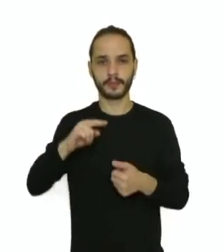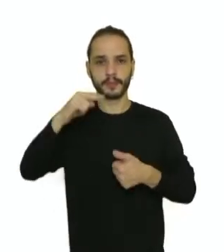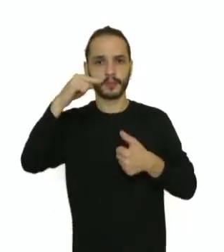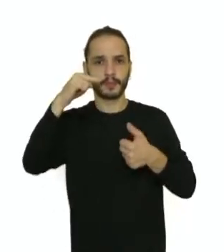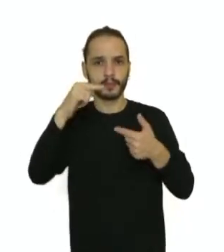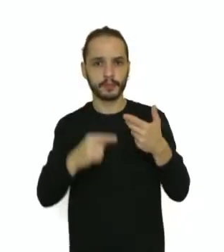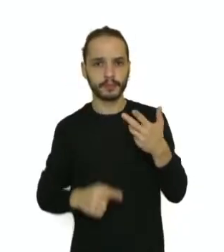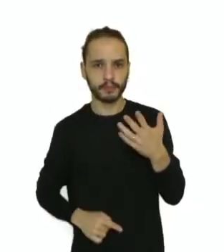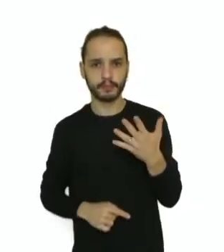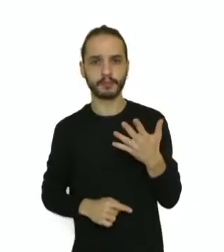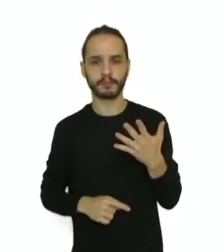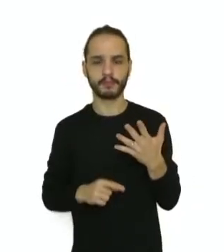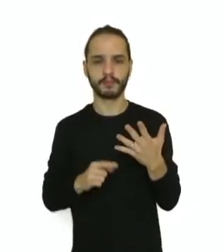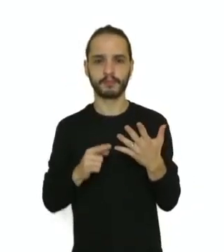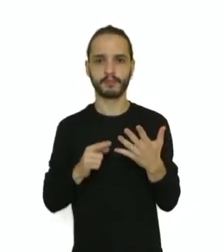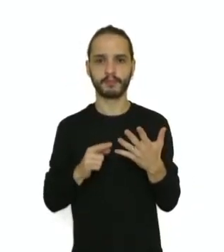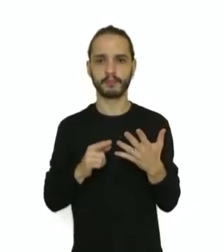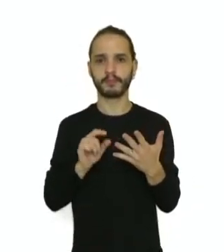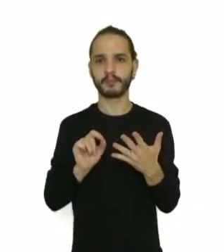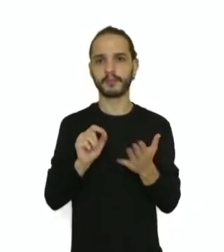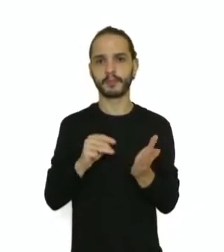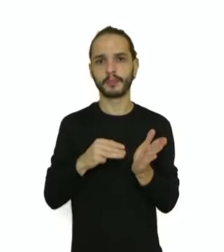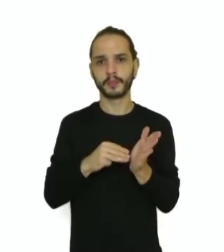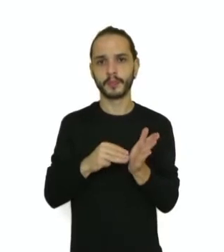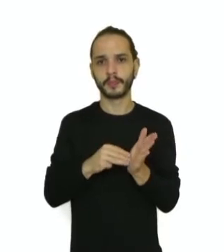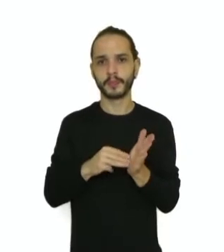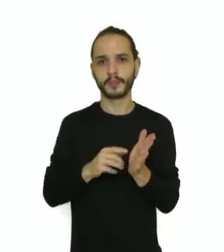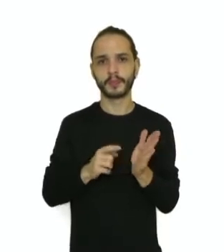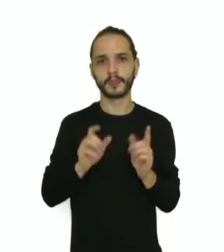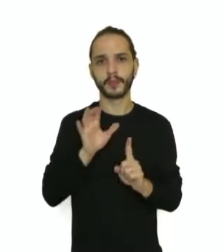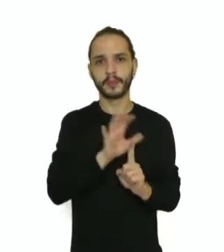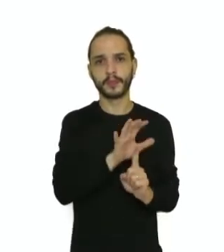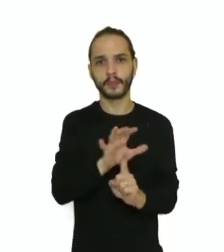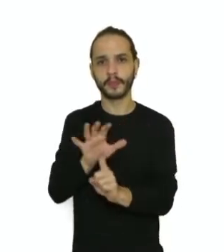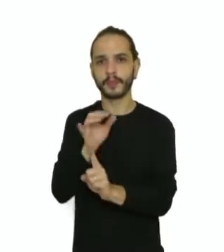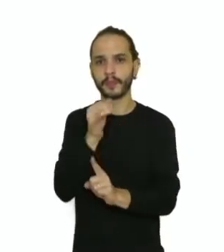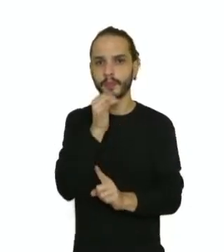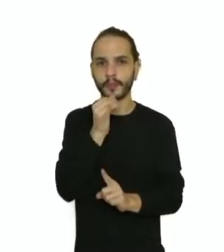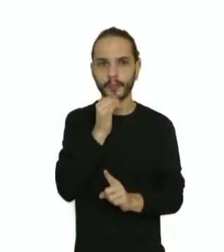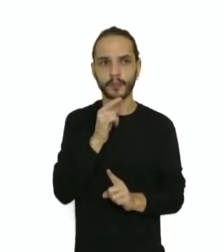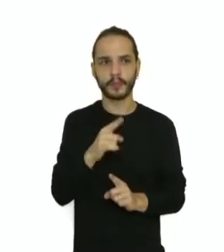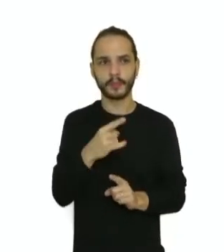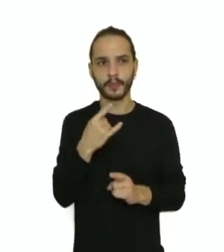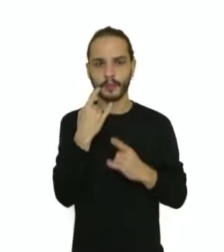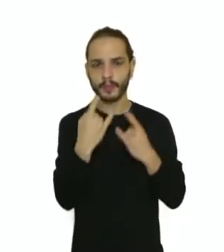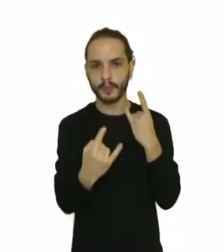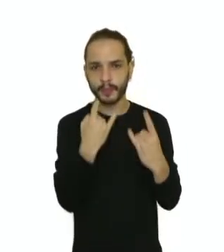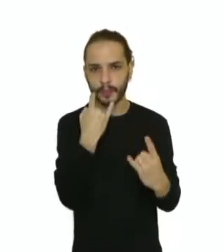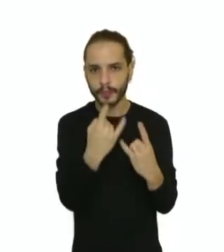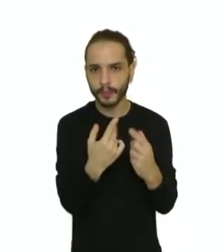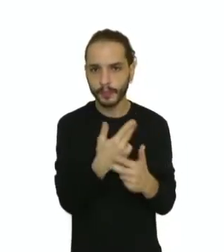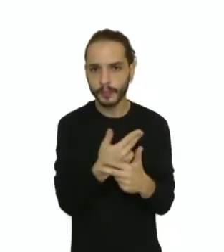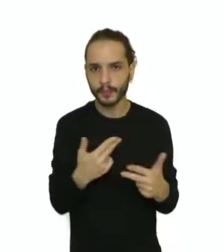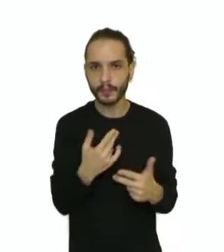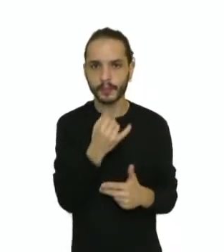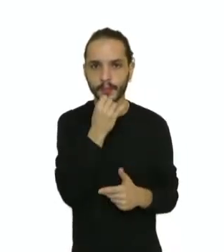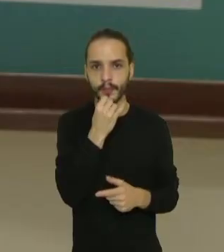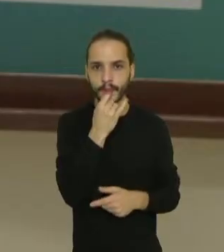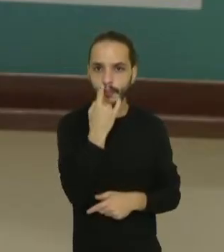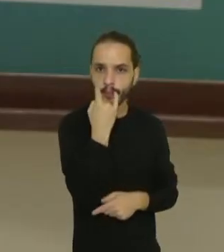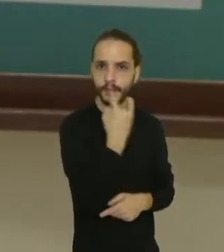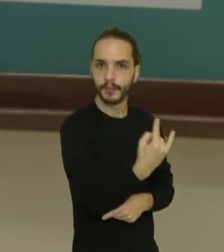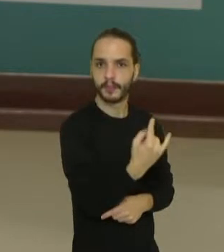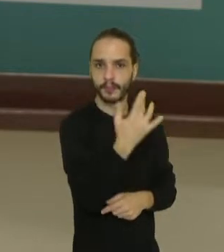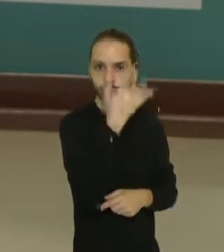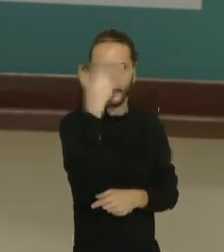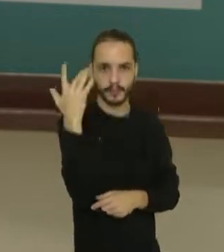que condicionam a urbanização nos países, que são os fatores atrativos, que, imagine, atraem as pessoas para